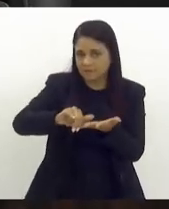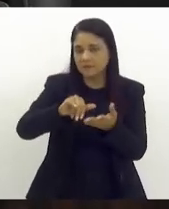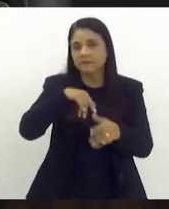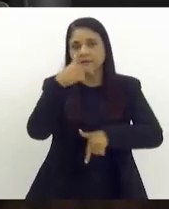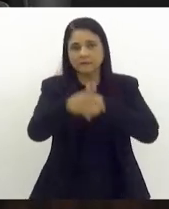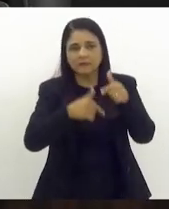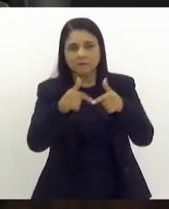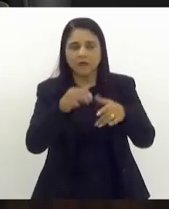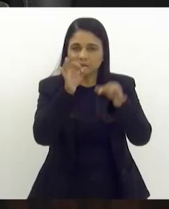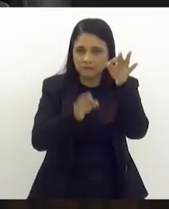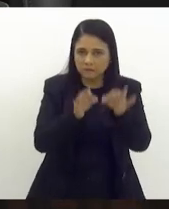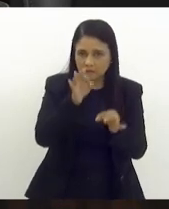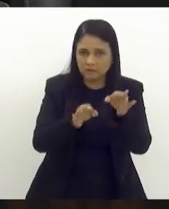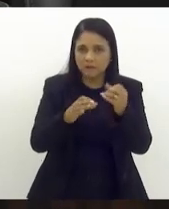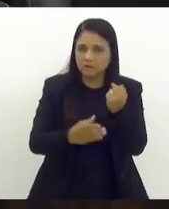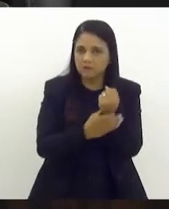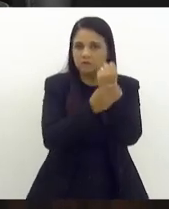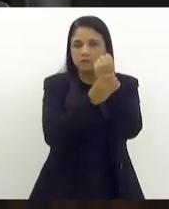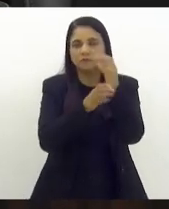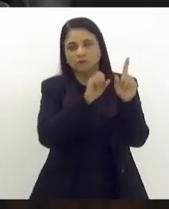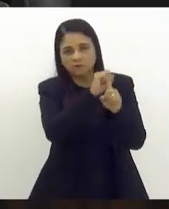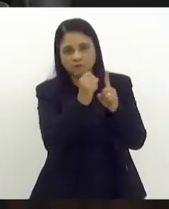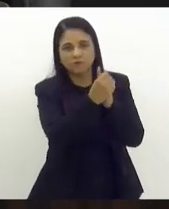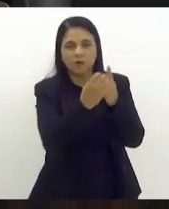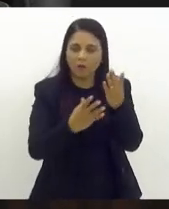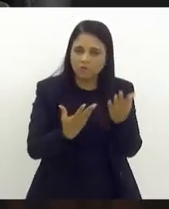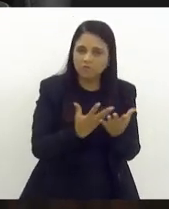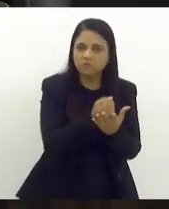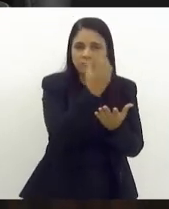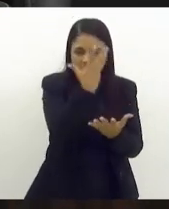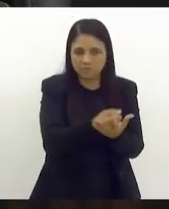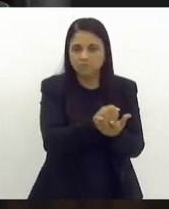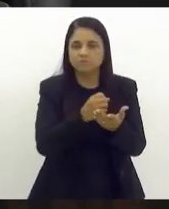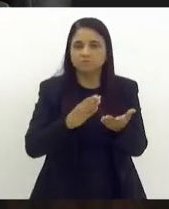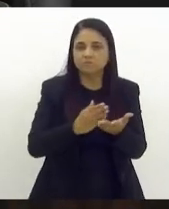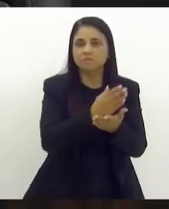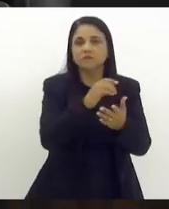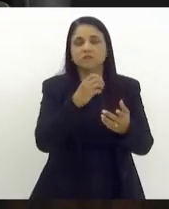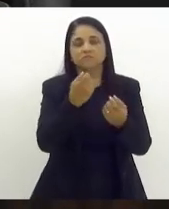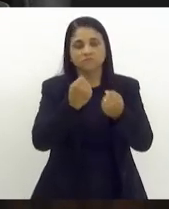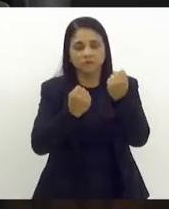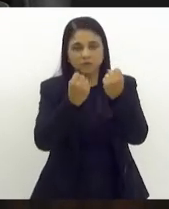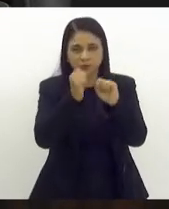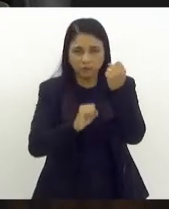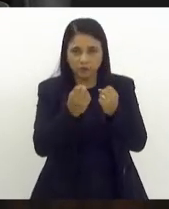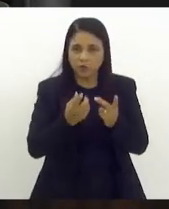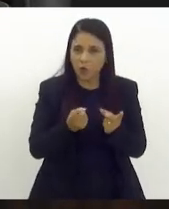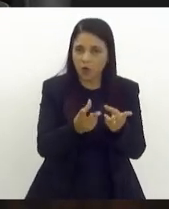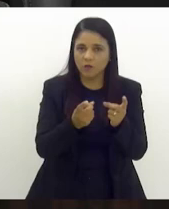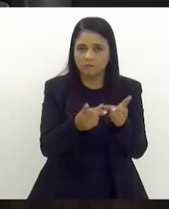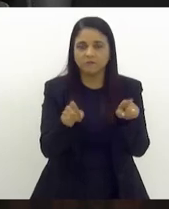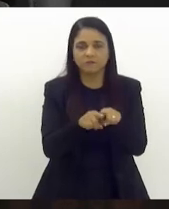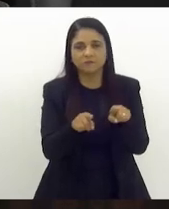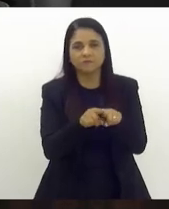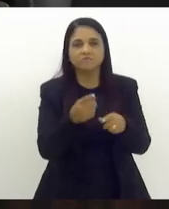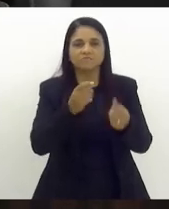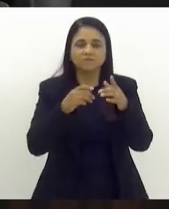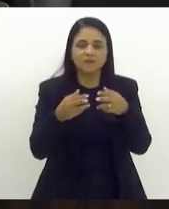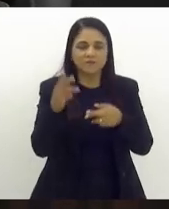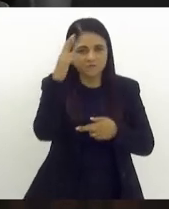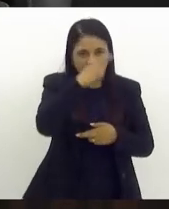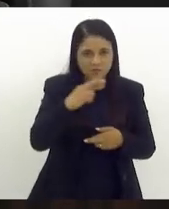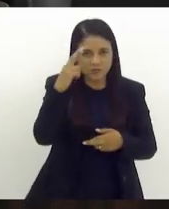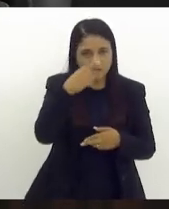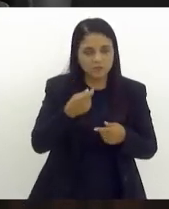trabalho, legislação e seguridade social favorável, e economia, indústria e comércio favorável, e orçamento, finanças, casal financeira